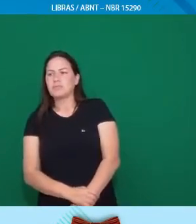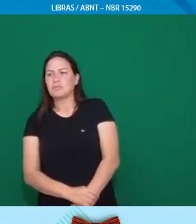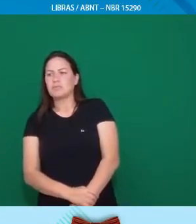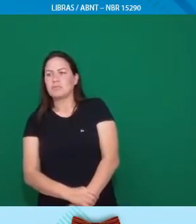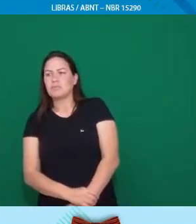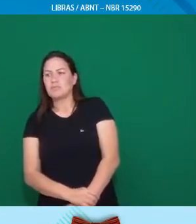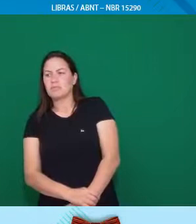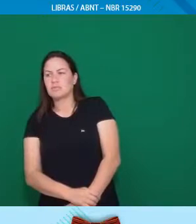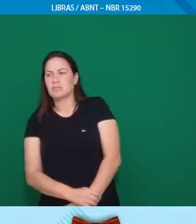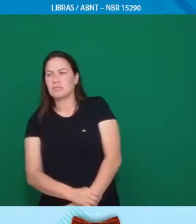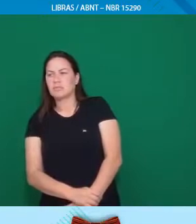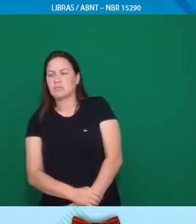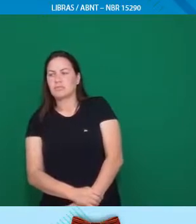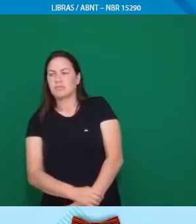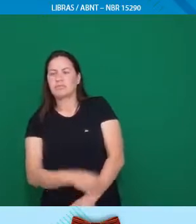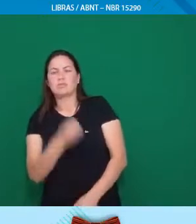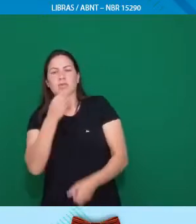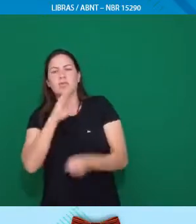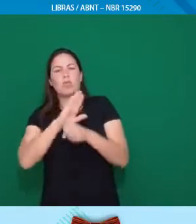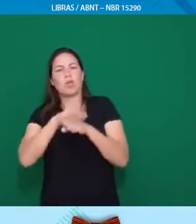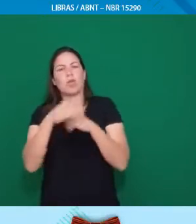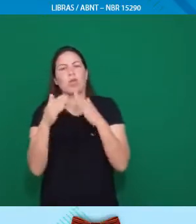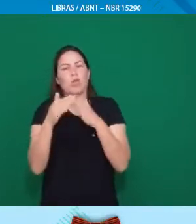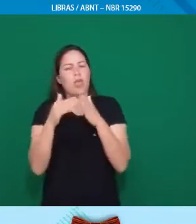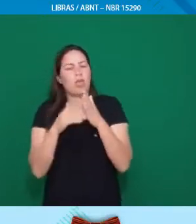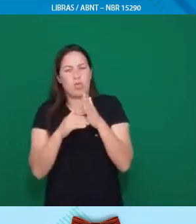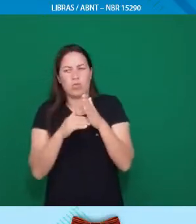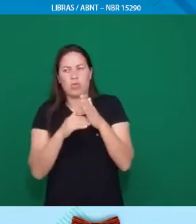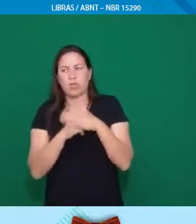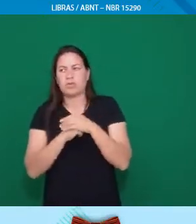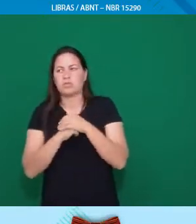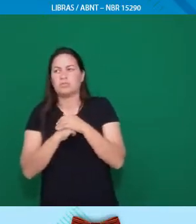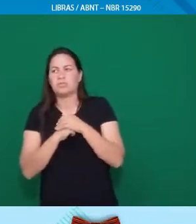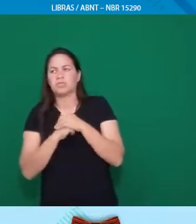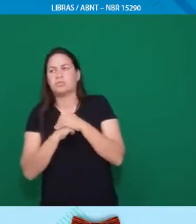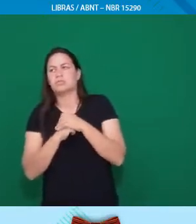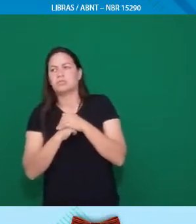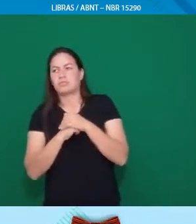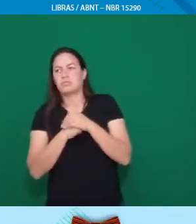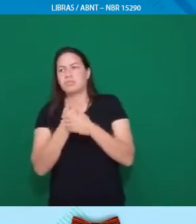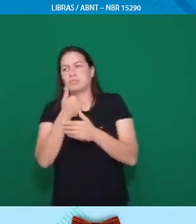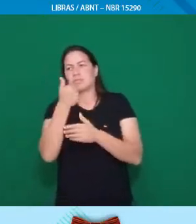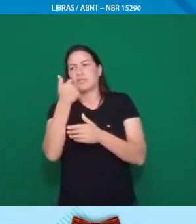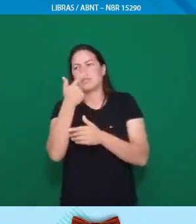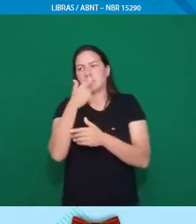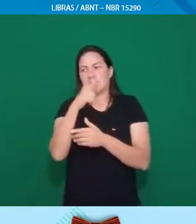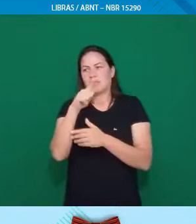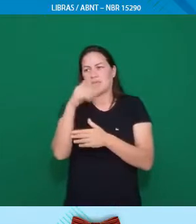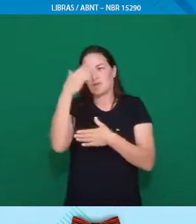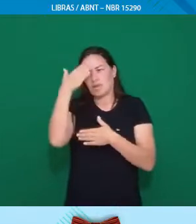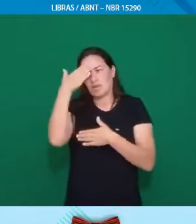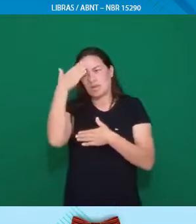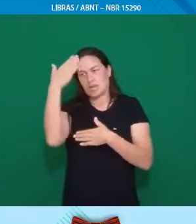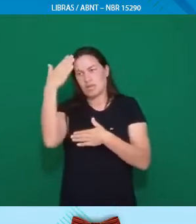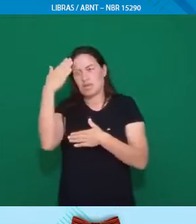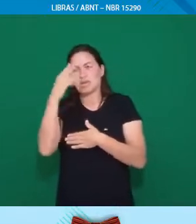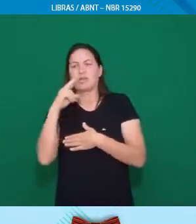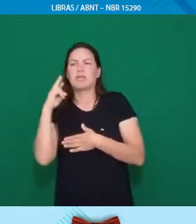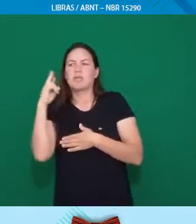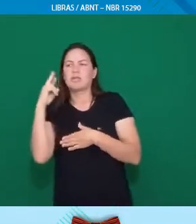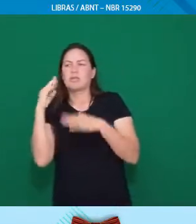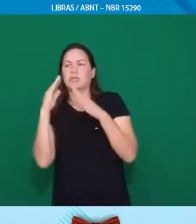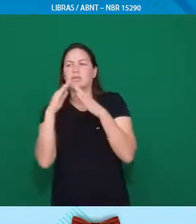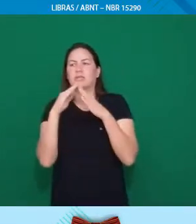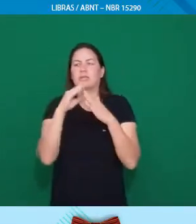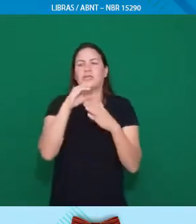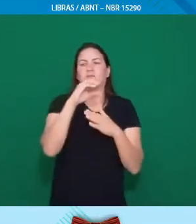Oi boa noite a todos tô aqui pela primeira vez agradeceu aos